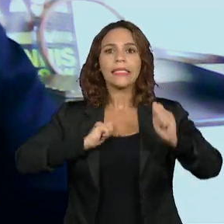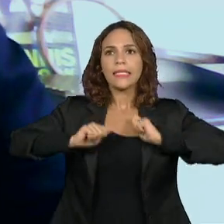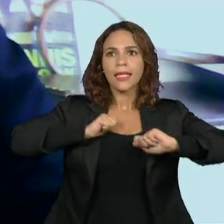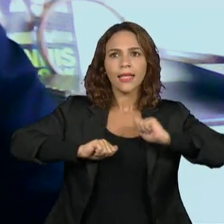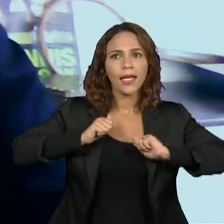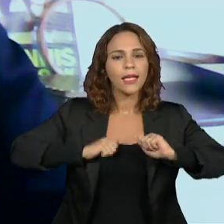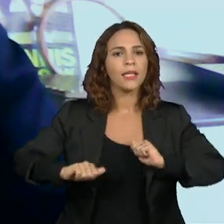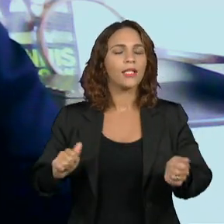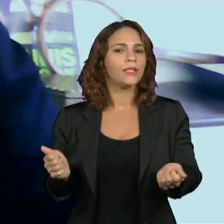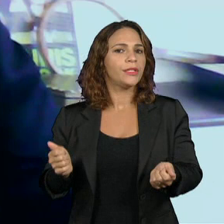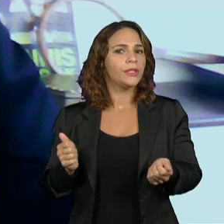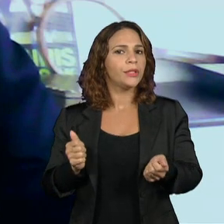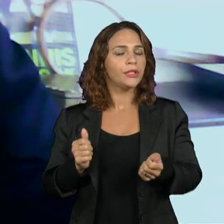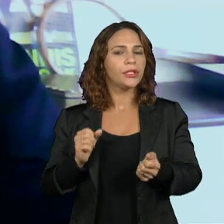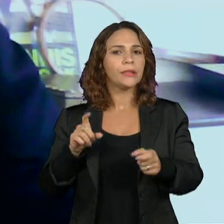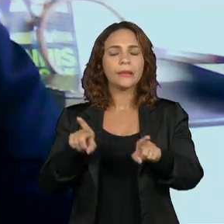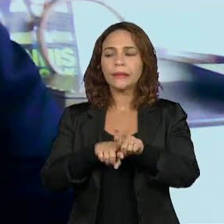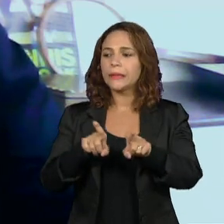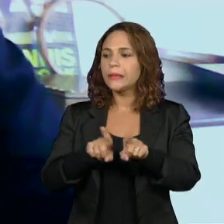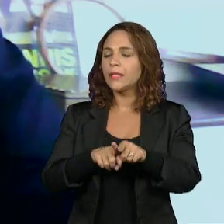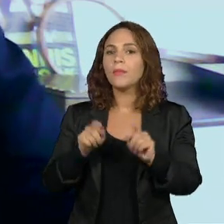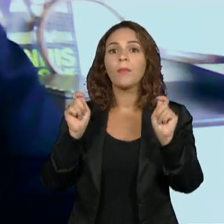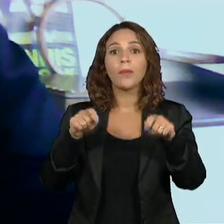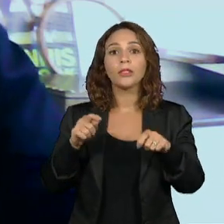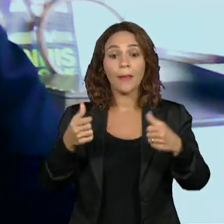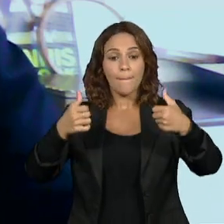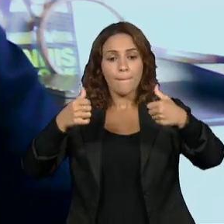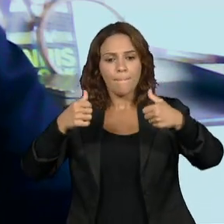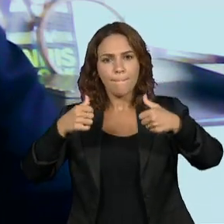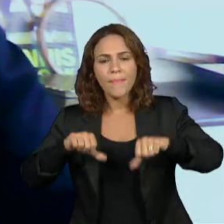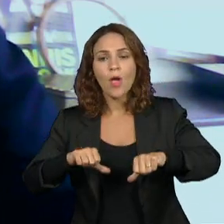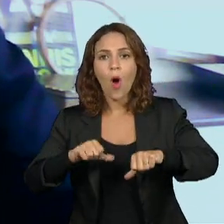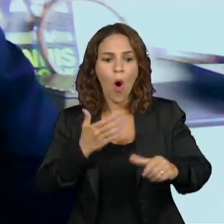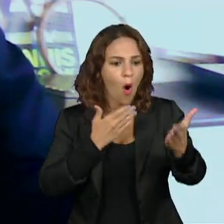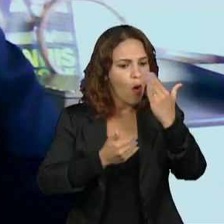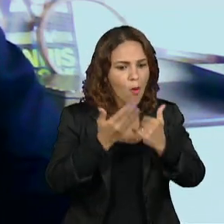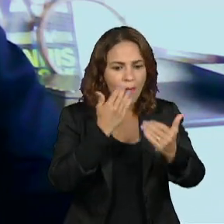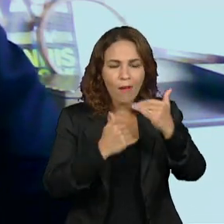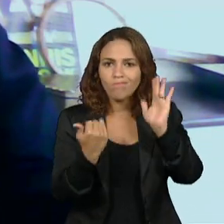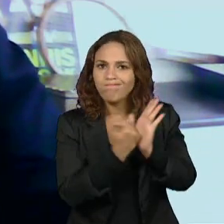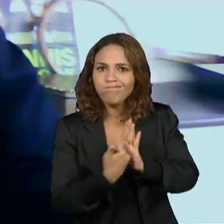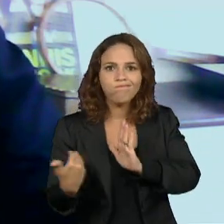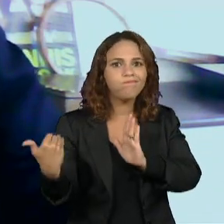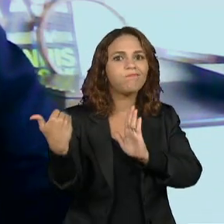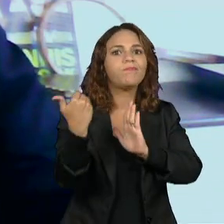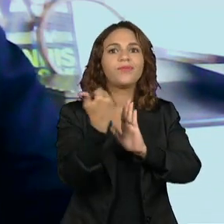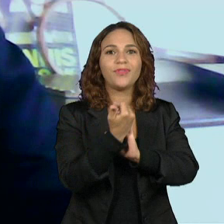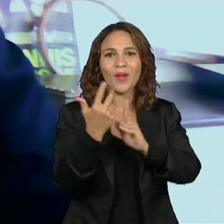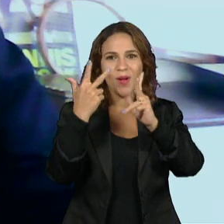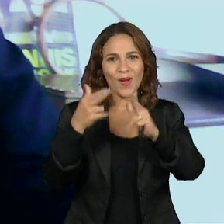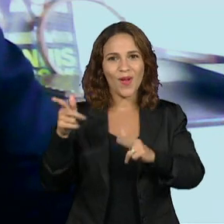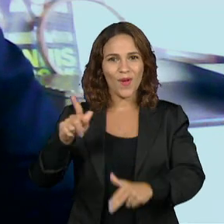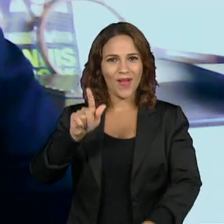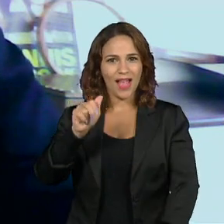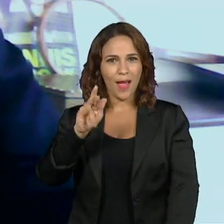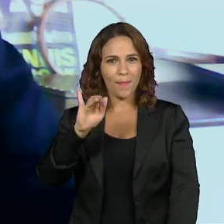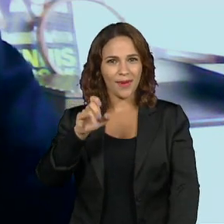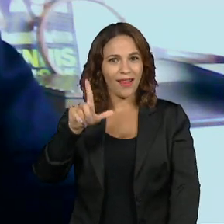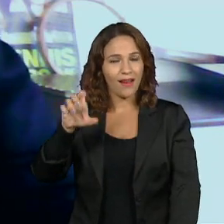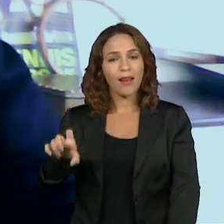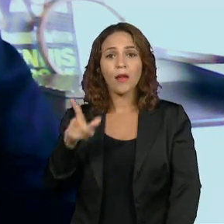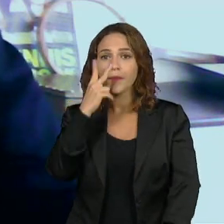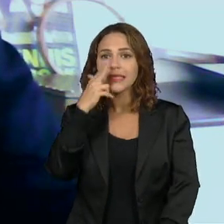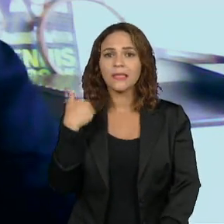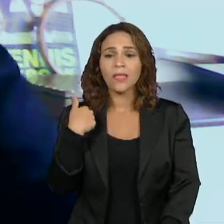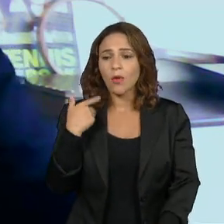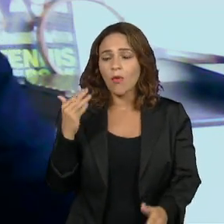você pode ter piora de transtornos alimentares, já que, como a Gabriele falou, as pessoas acabam se